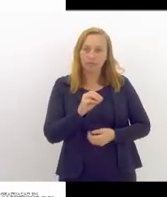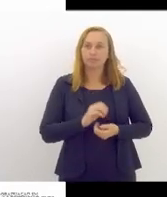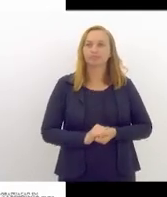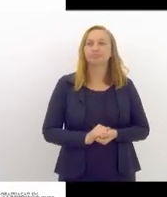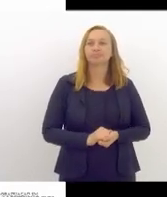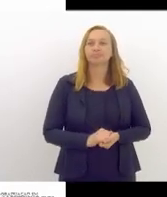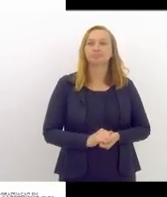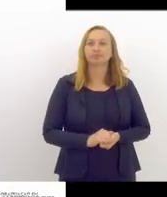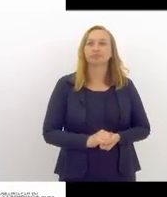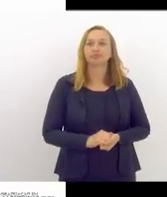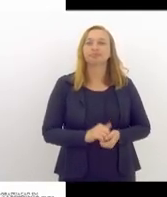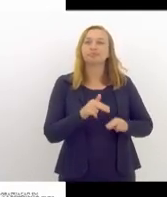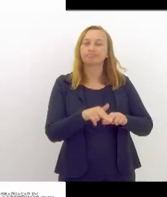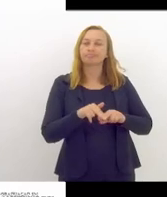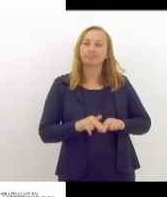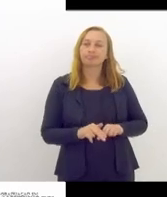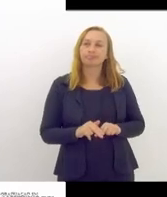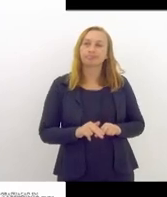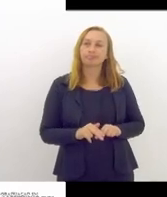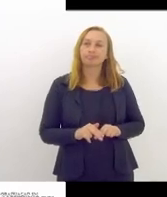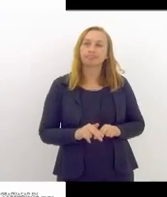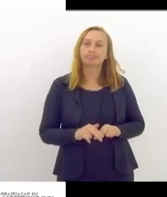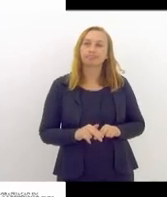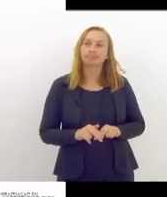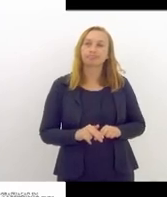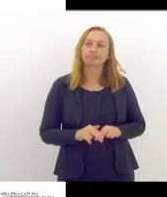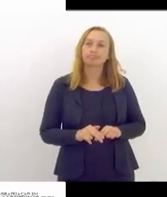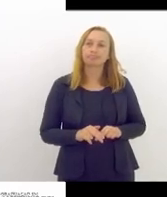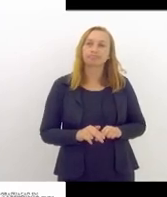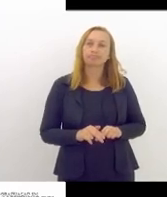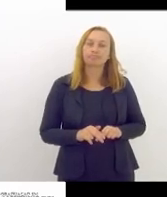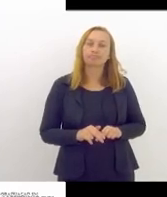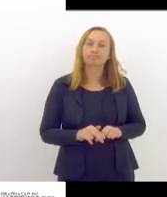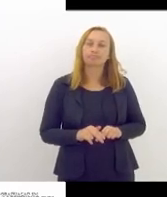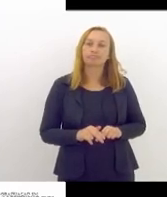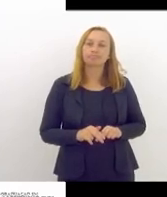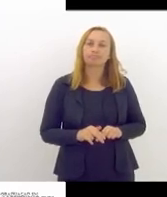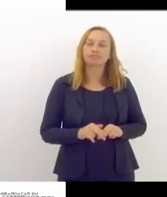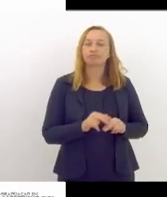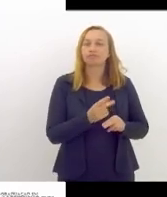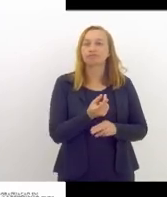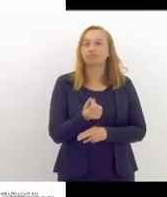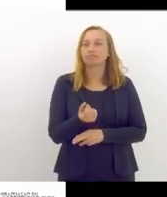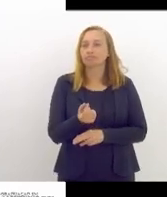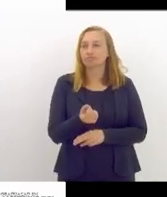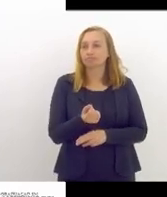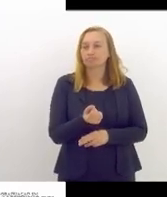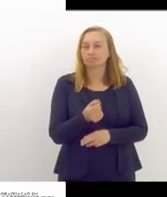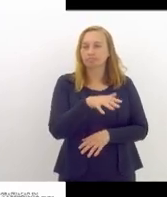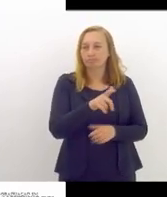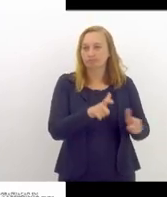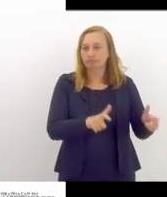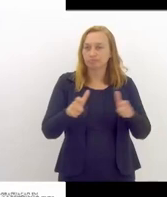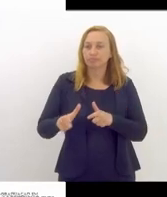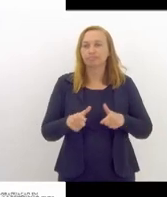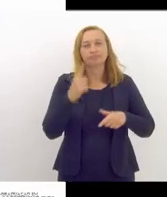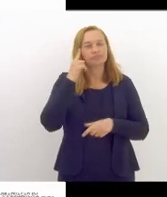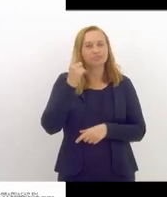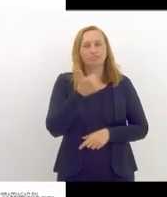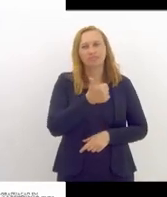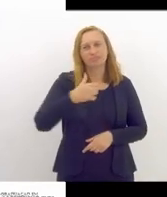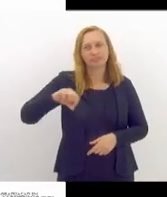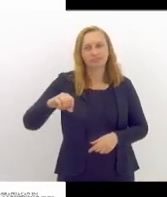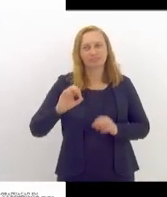o motivo são a disponibilização das contas regionais alguns de vocês para pensar Poxa mas 19